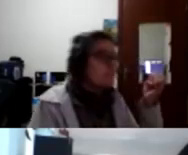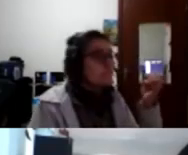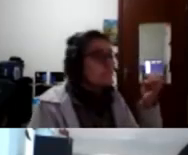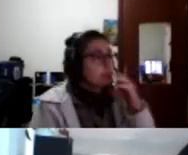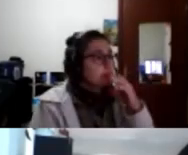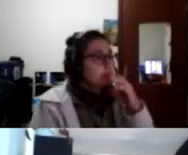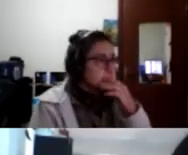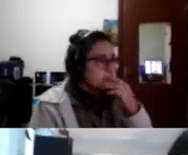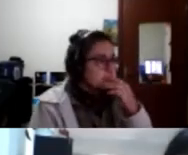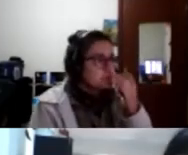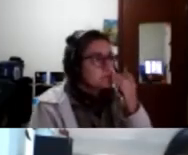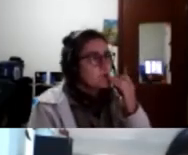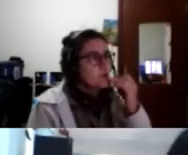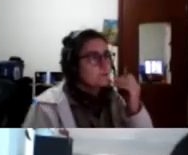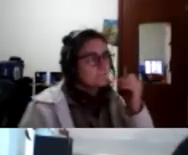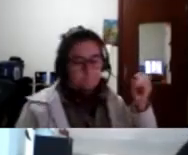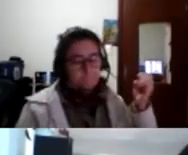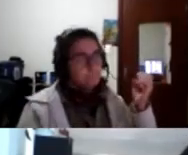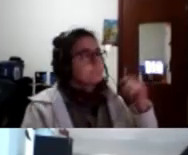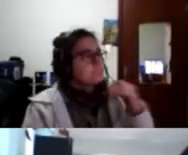hein? Tudo bem?